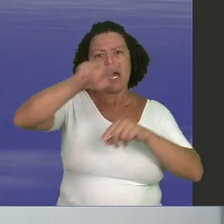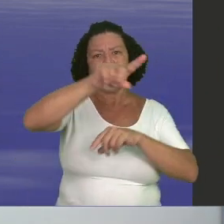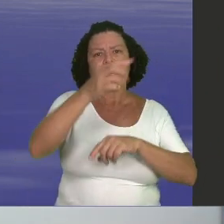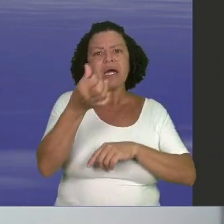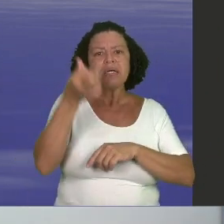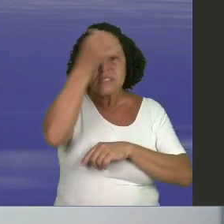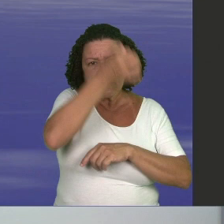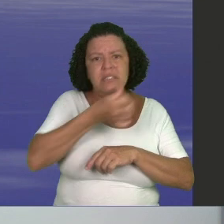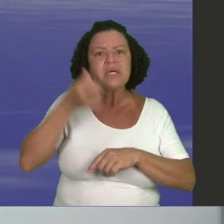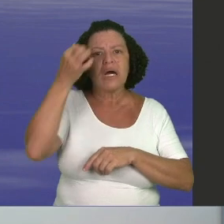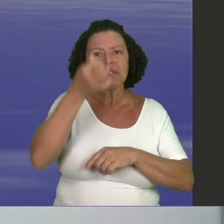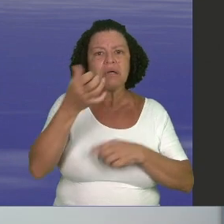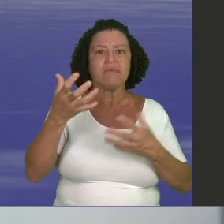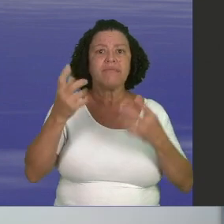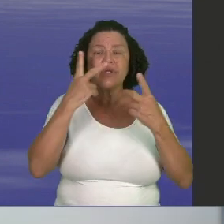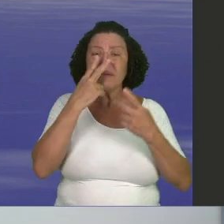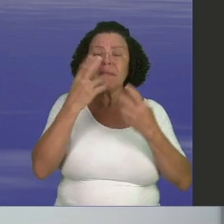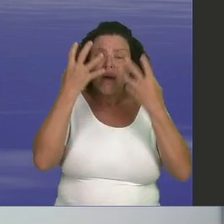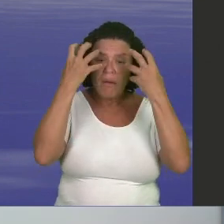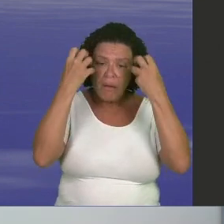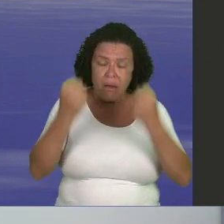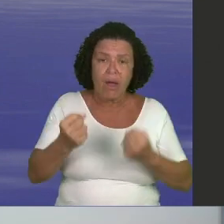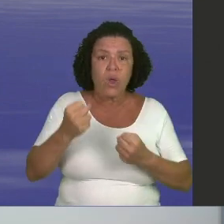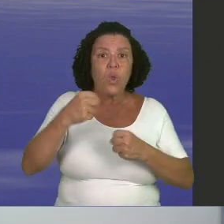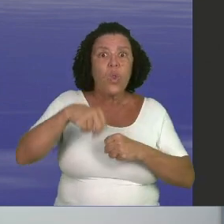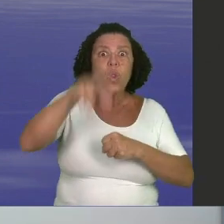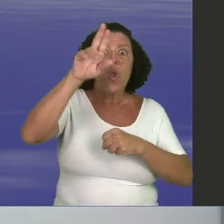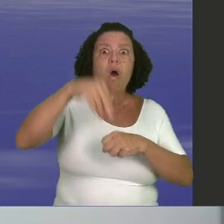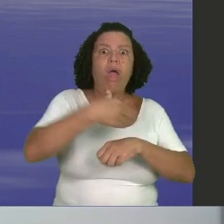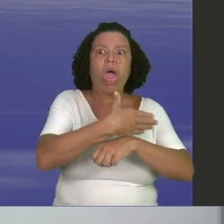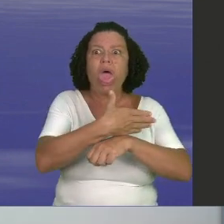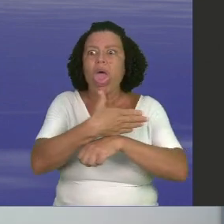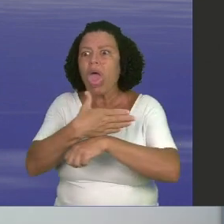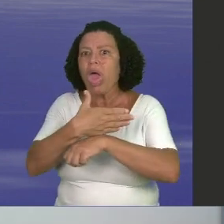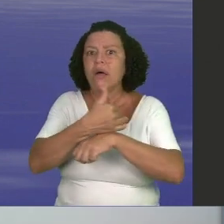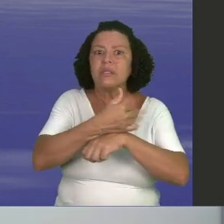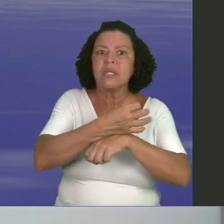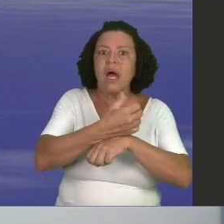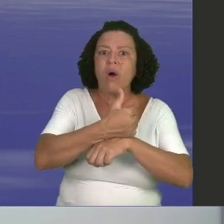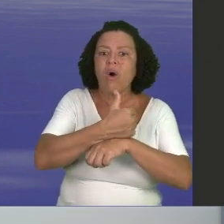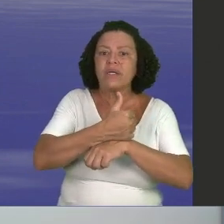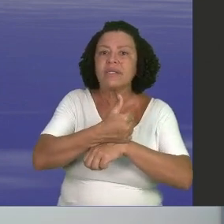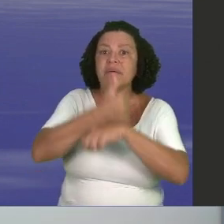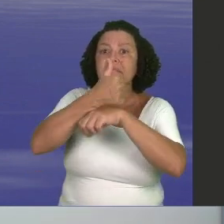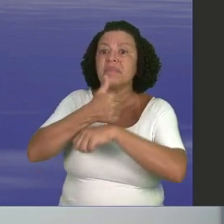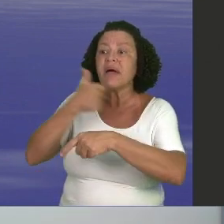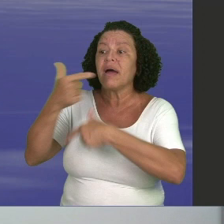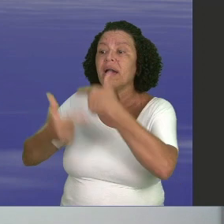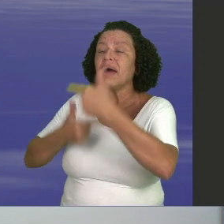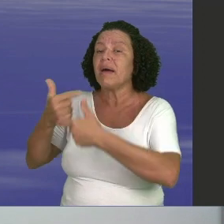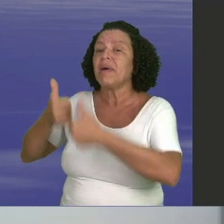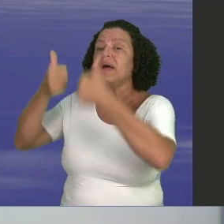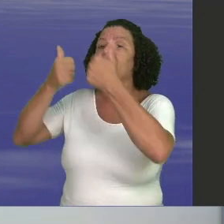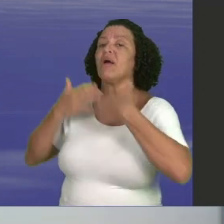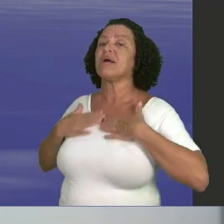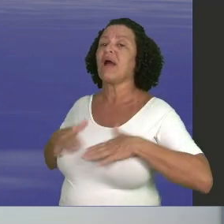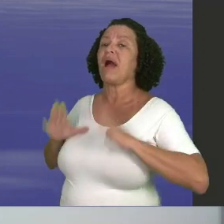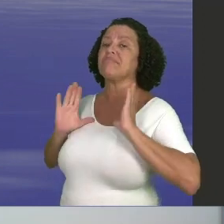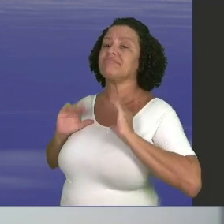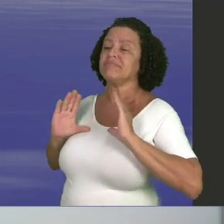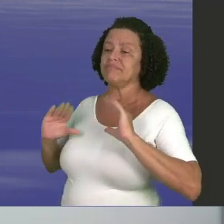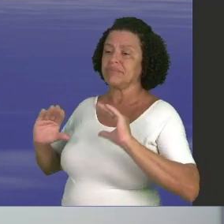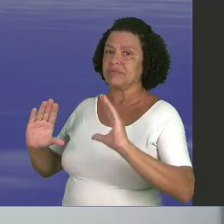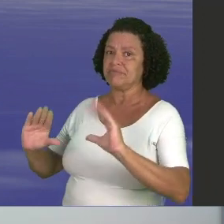são muito mais desgastantes do que aquele que trabalha 10 horas, 11 horas, numa harmonia, numa